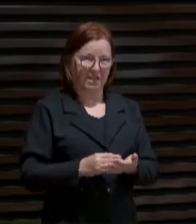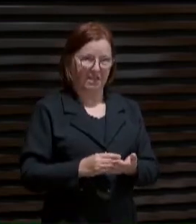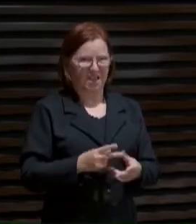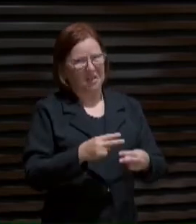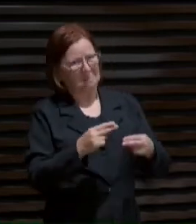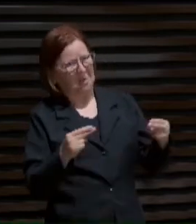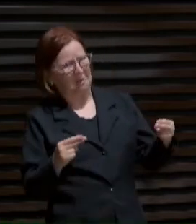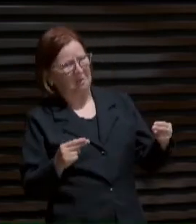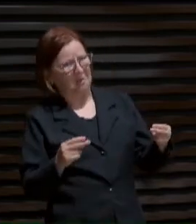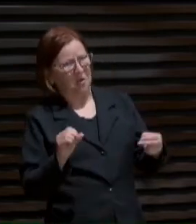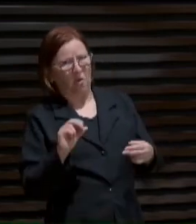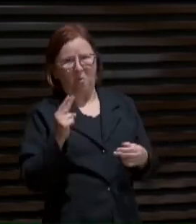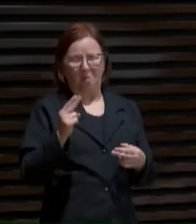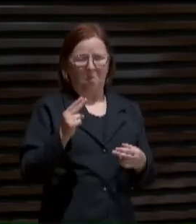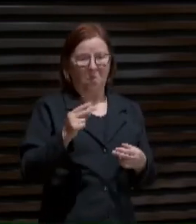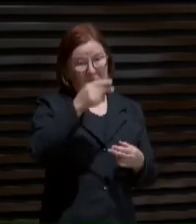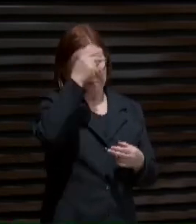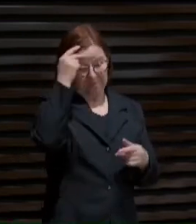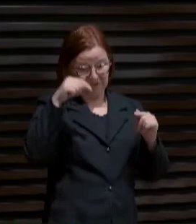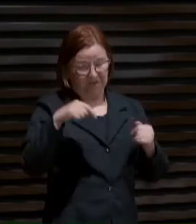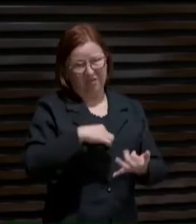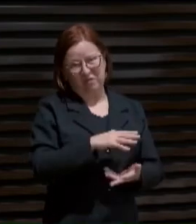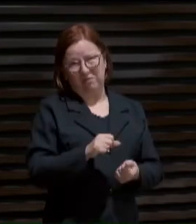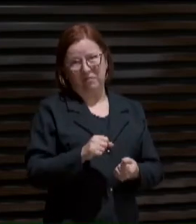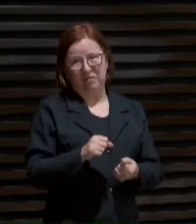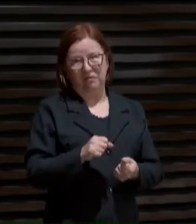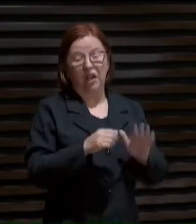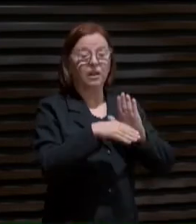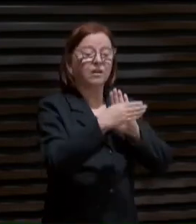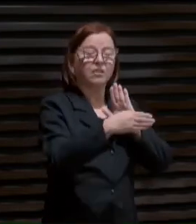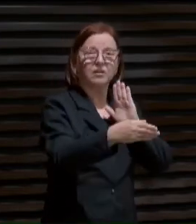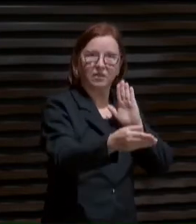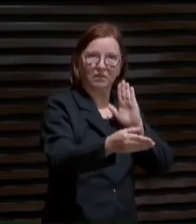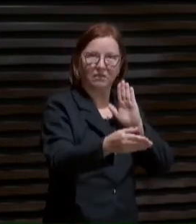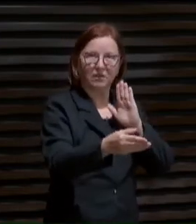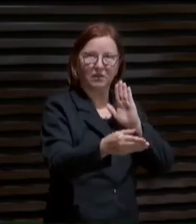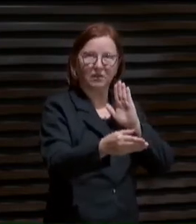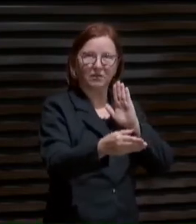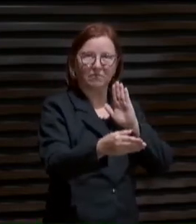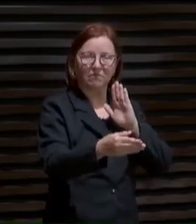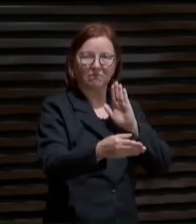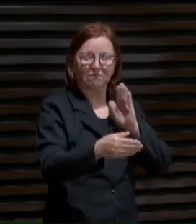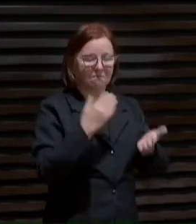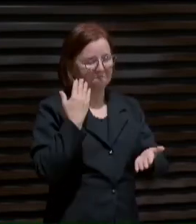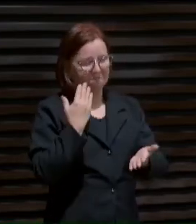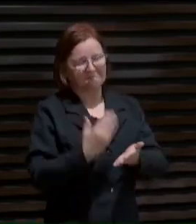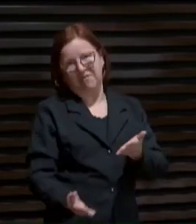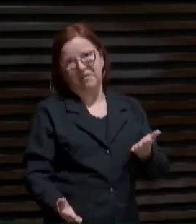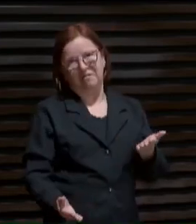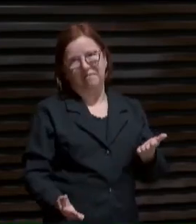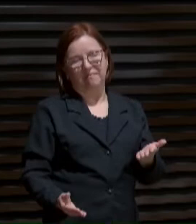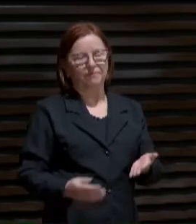alguém deste mundo caído a consequência será a desmoronar com ele